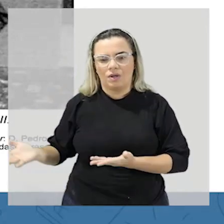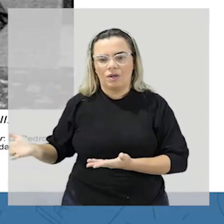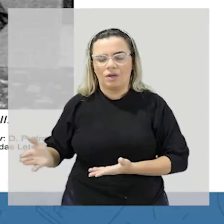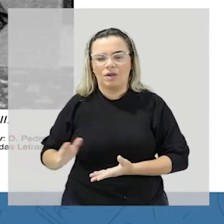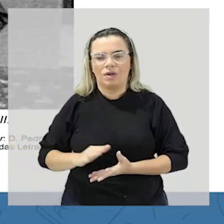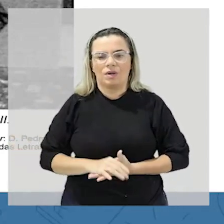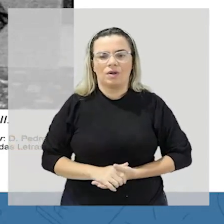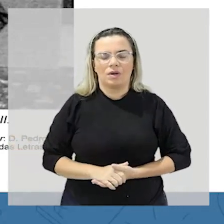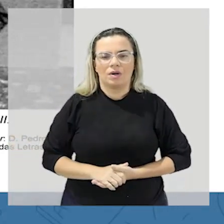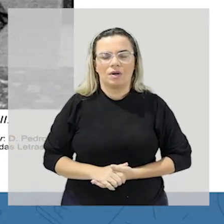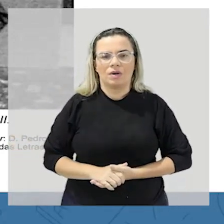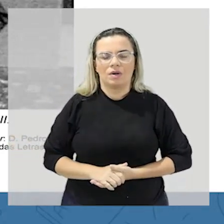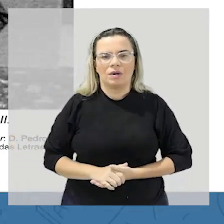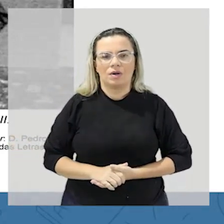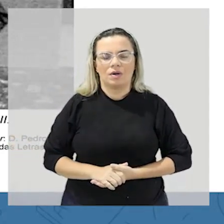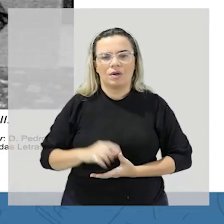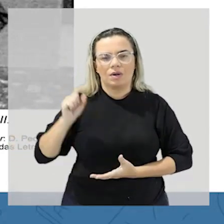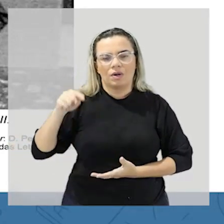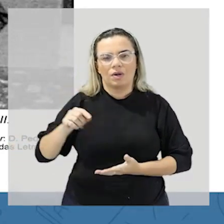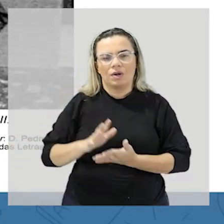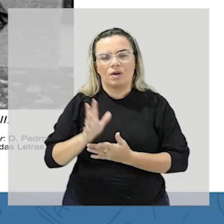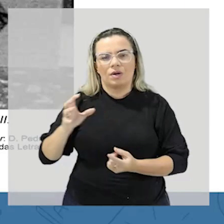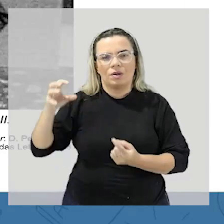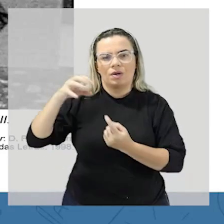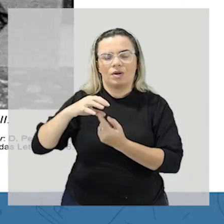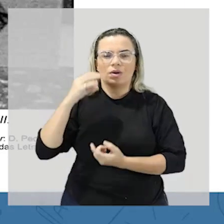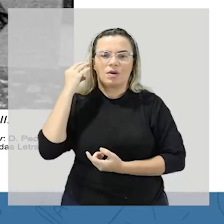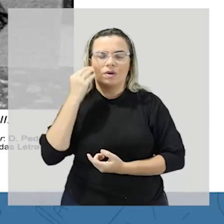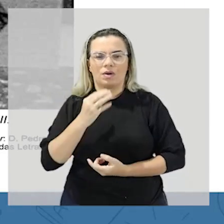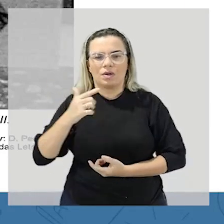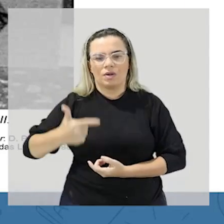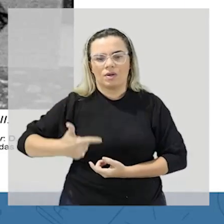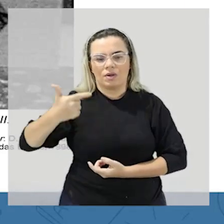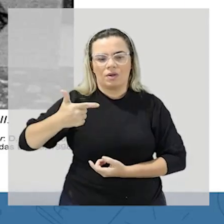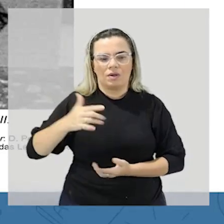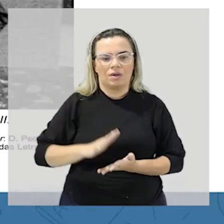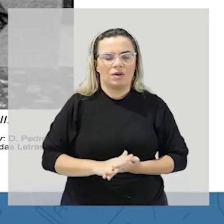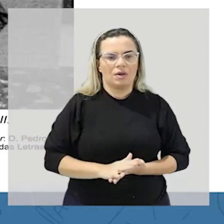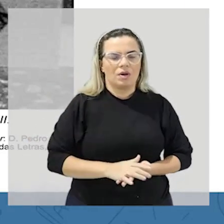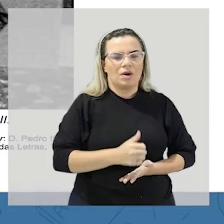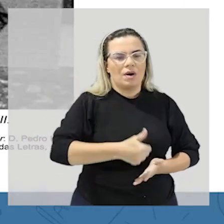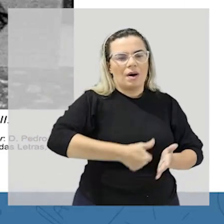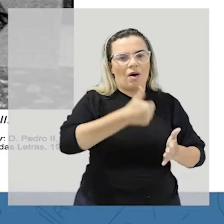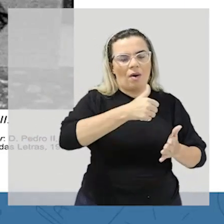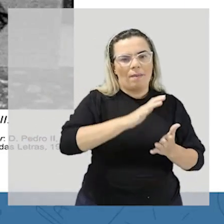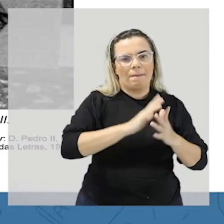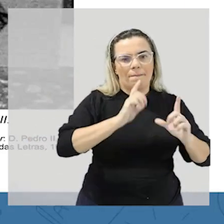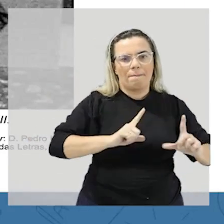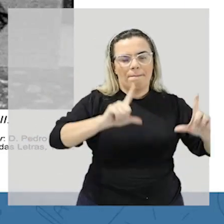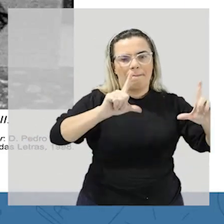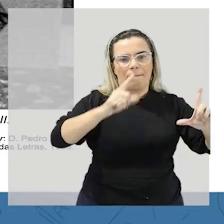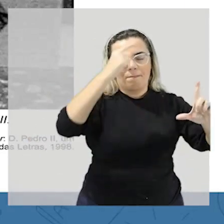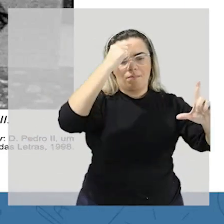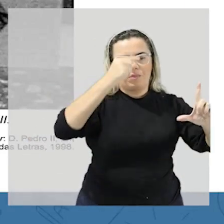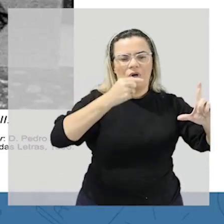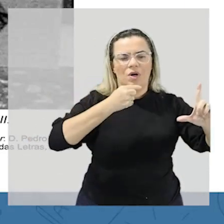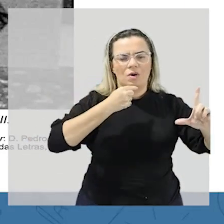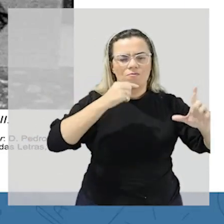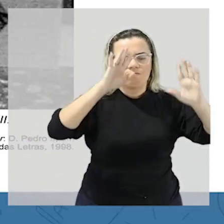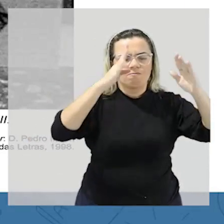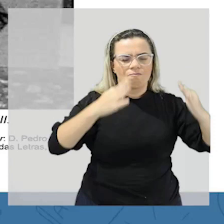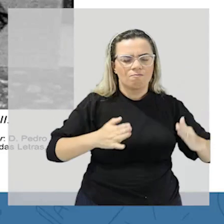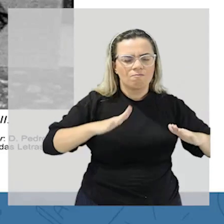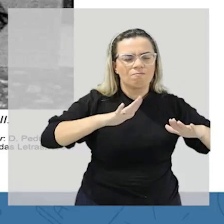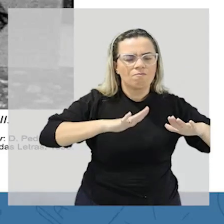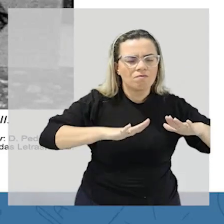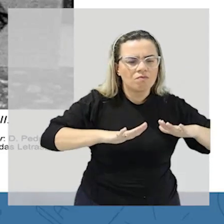Schwartz, né? Uma imagem do monarca Dom Pedro II. A primeira imagem, se nós analisarmos com bastante cuidado,